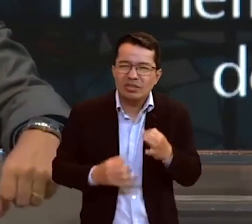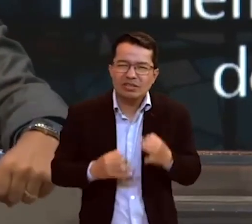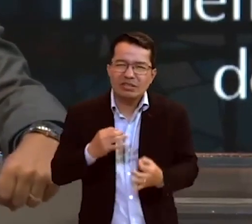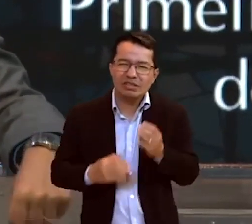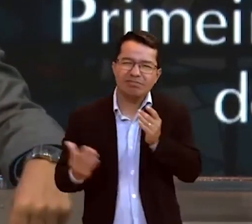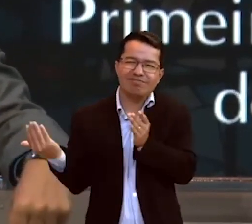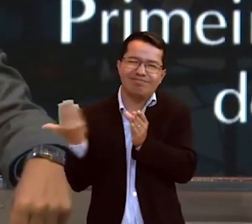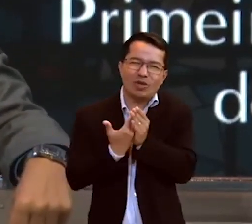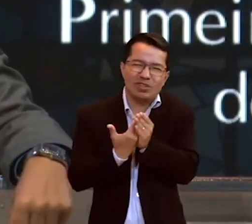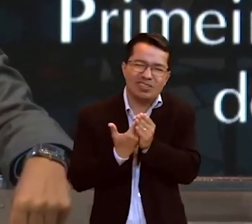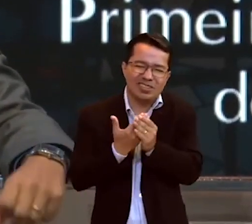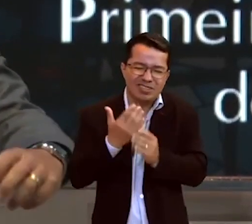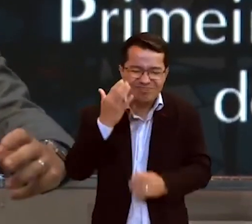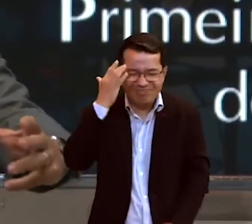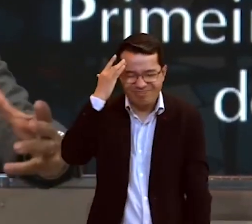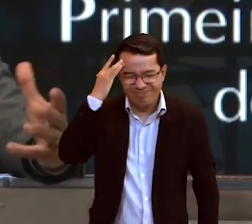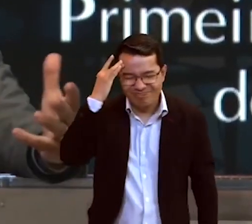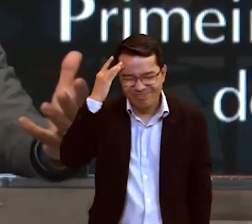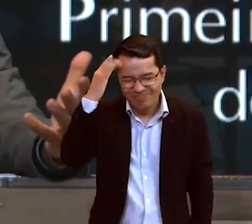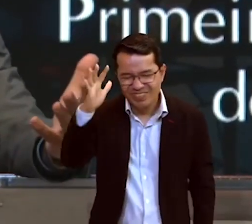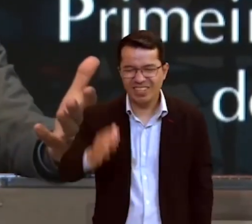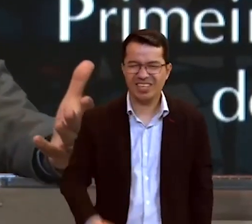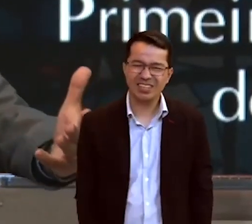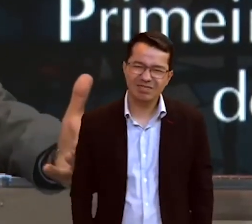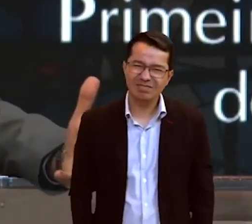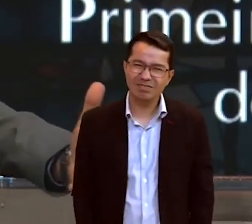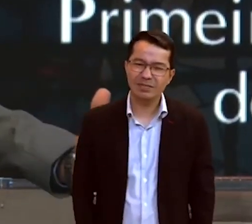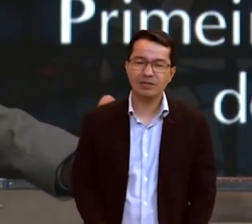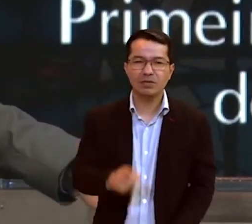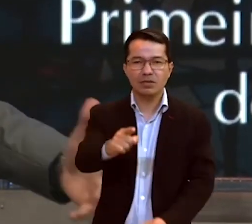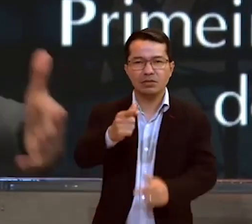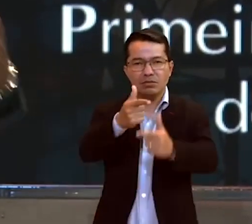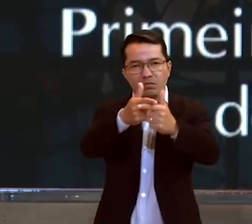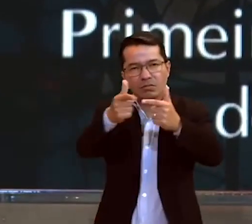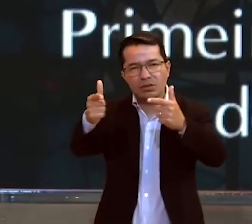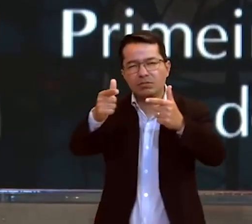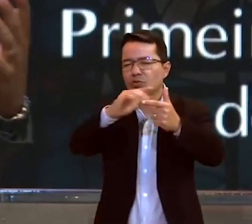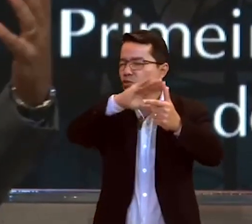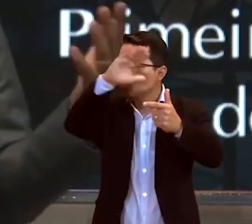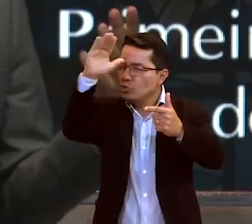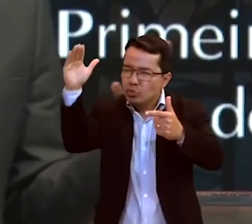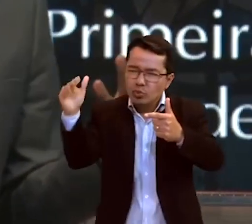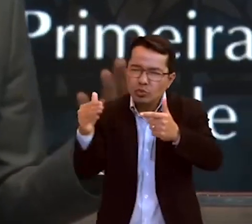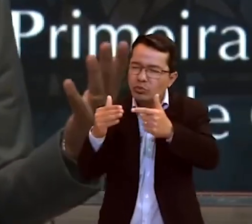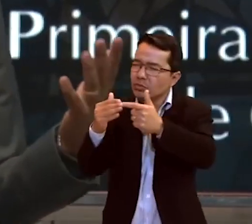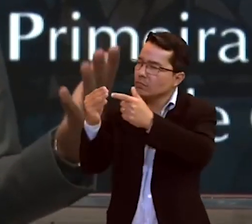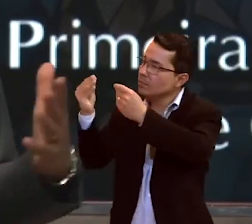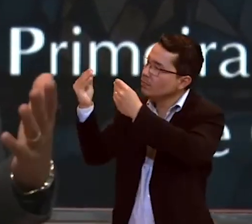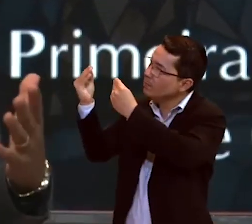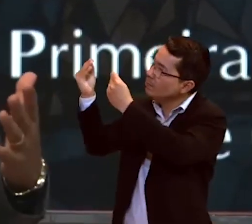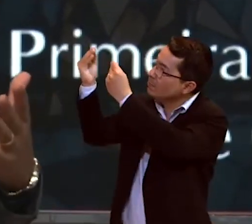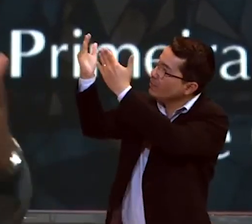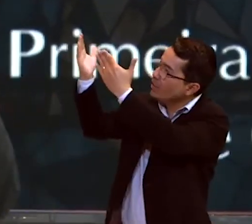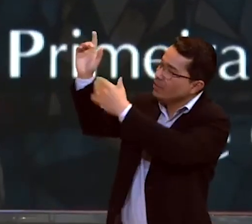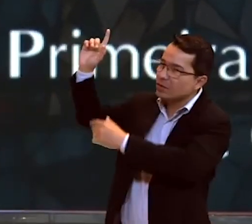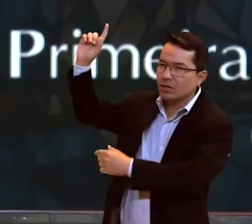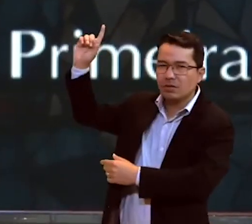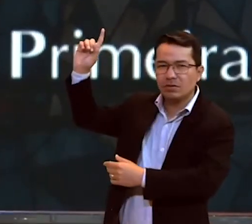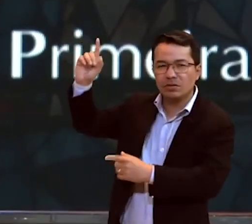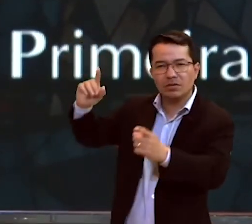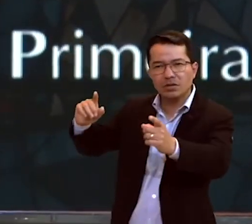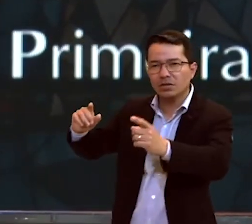fazer. Você vai colocar diante do Senhor. Você vai orar com fé e falar, Deus,